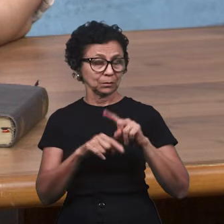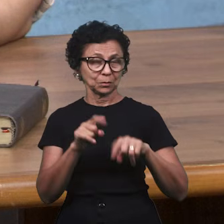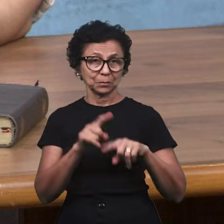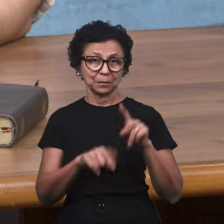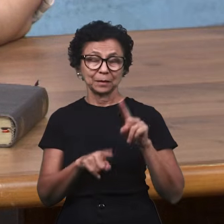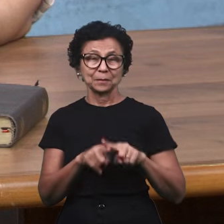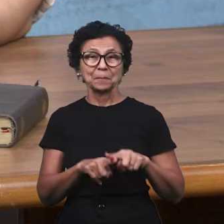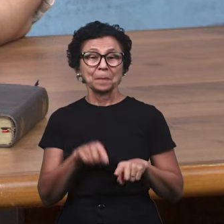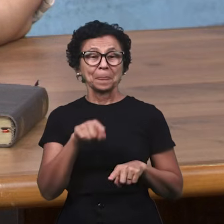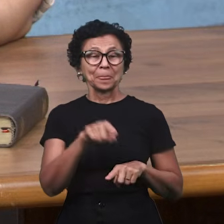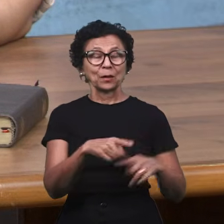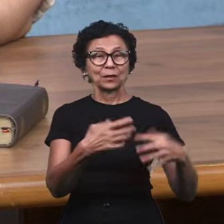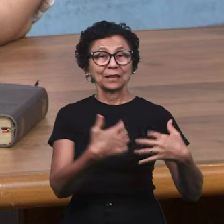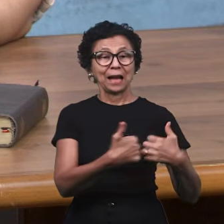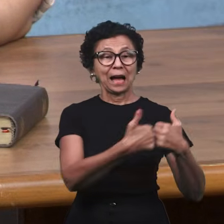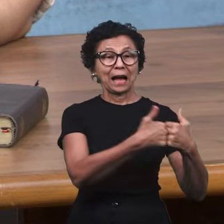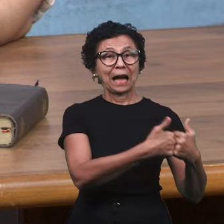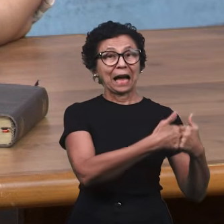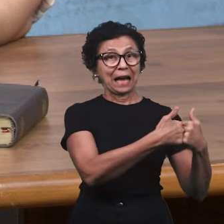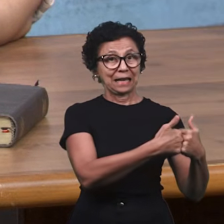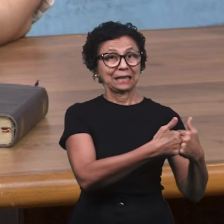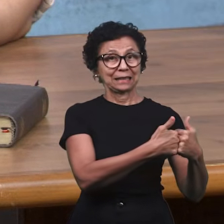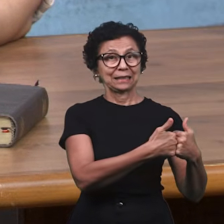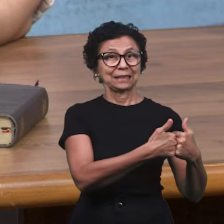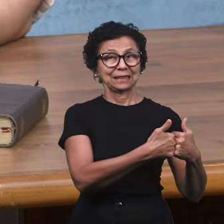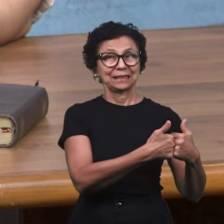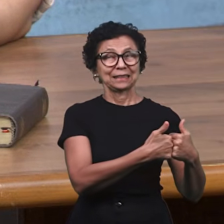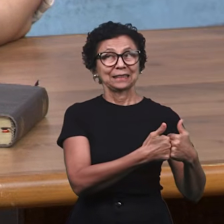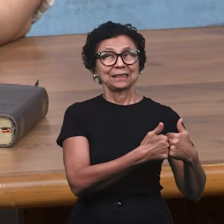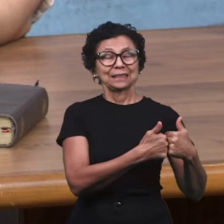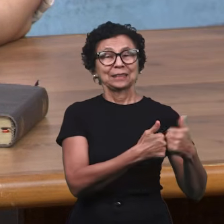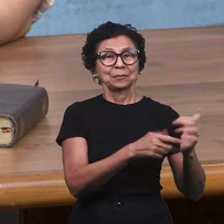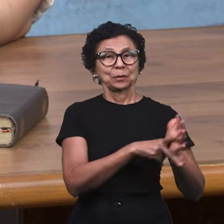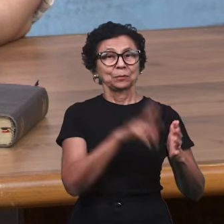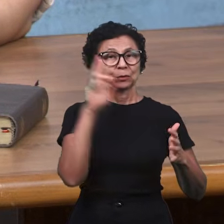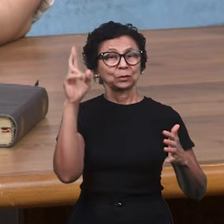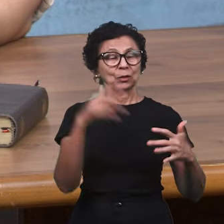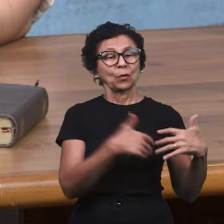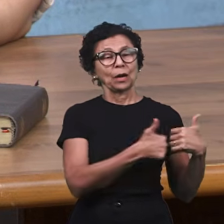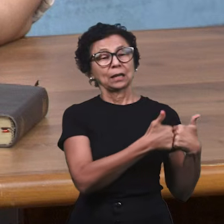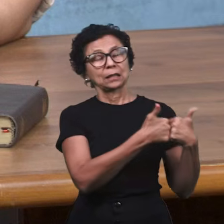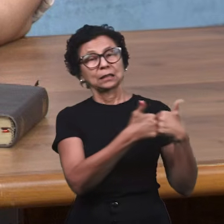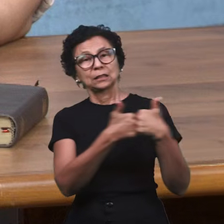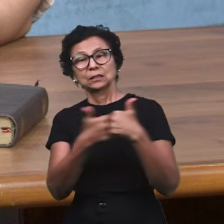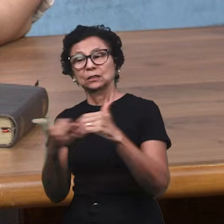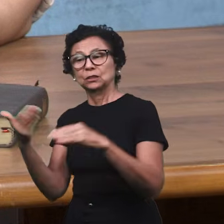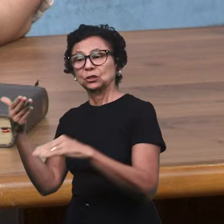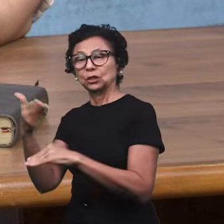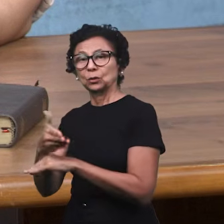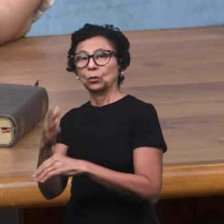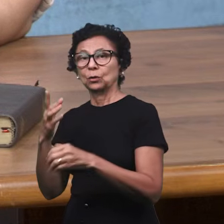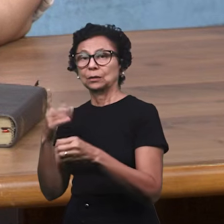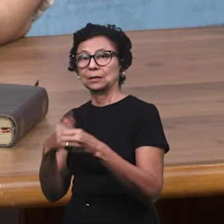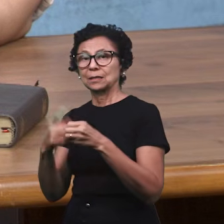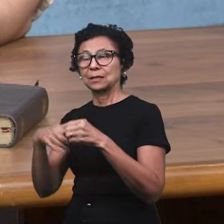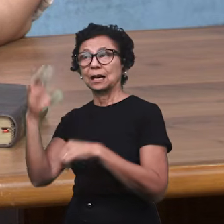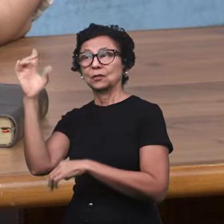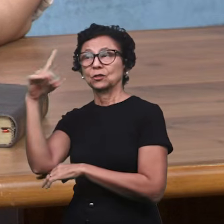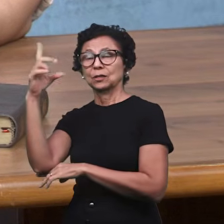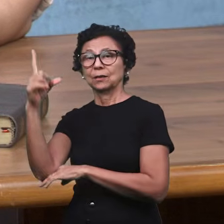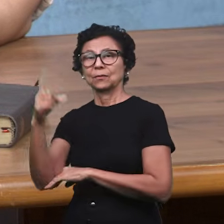a arca do concerto do Senhor à cidade de Davi, Mical, a filha de